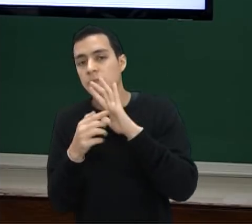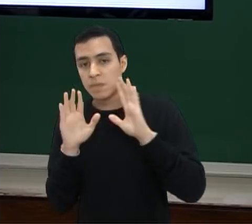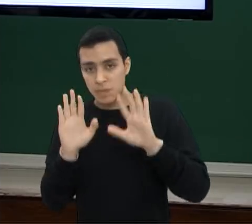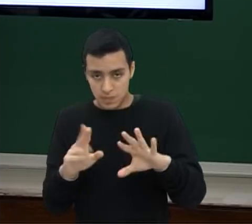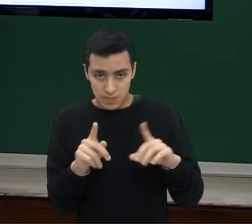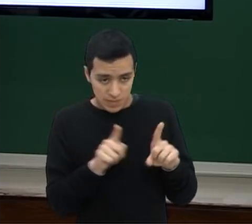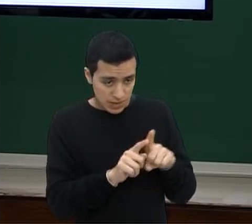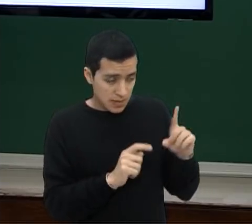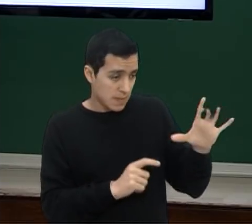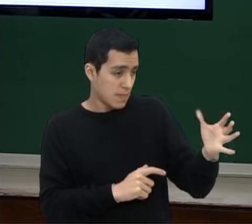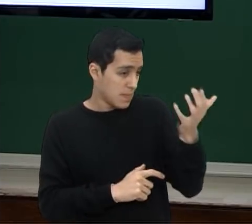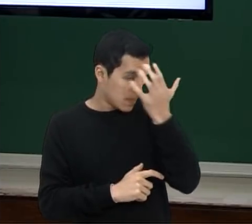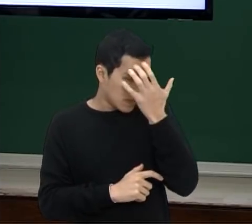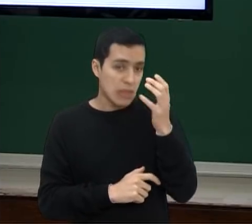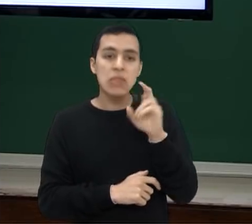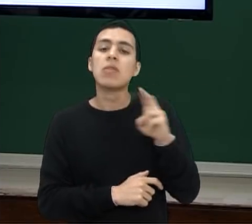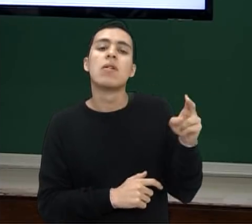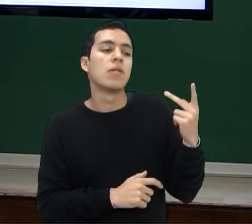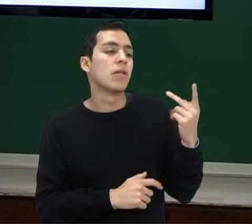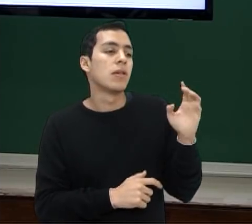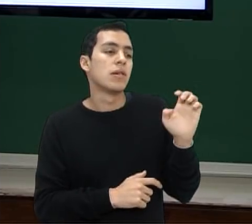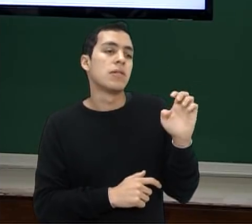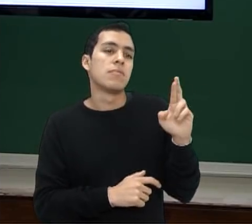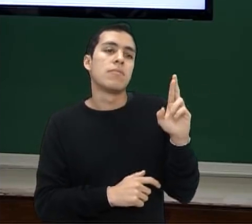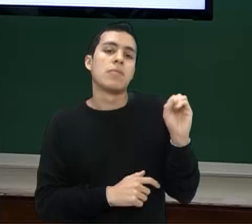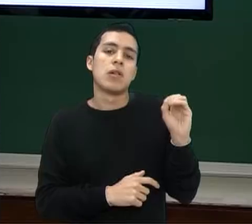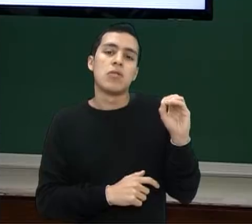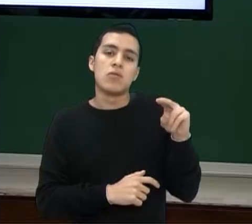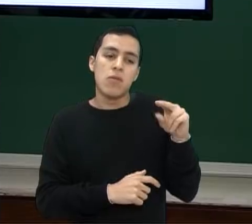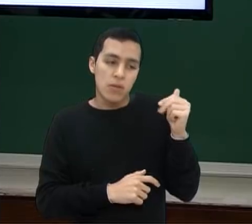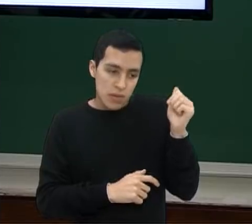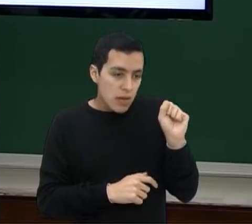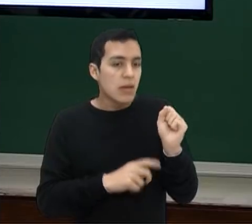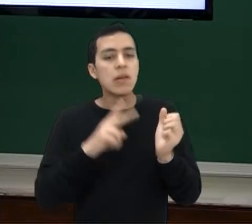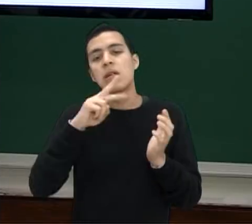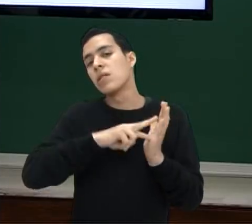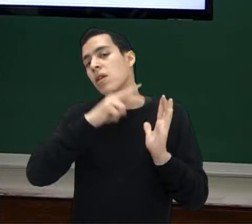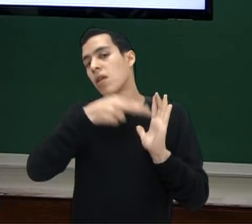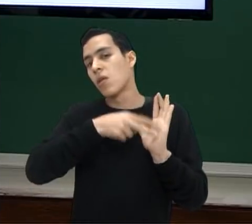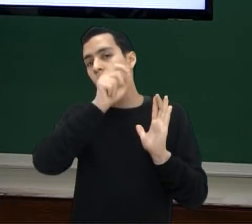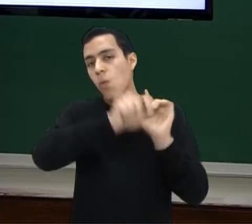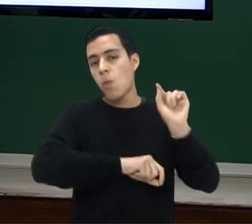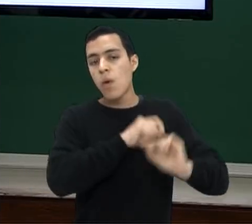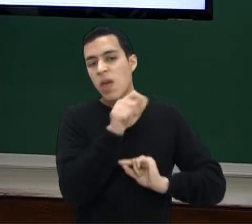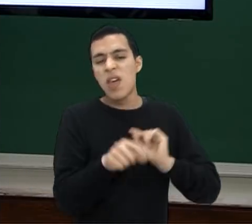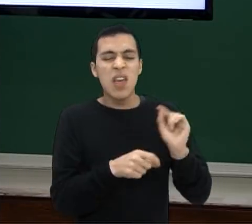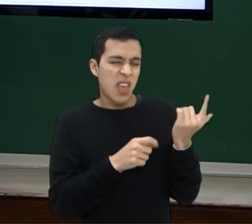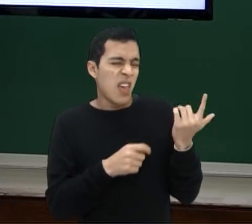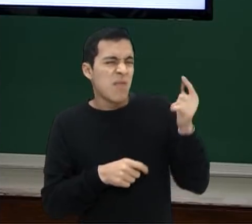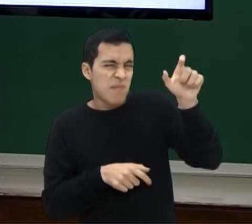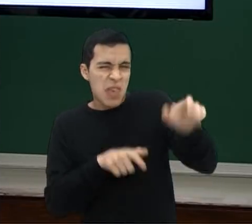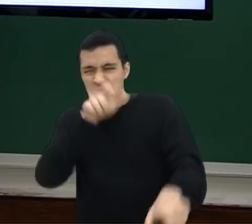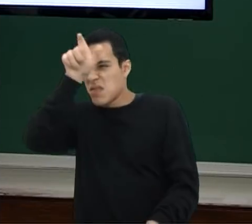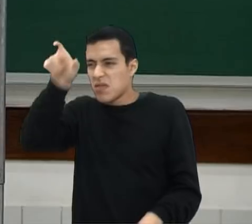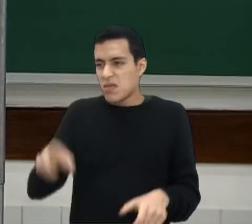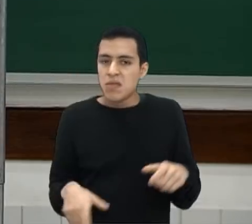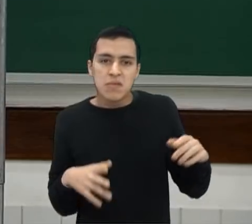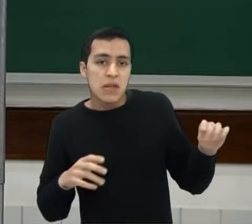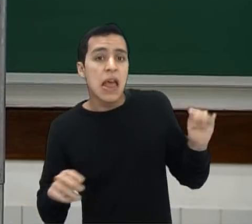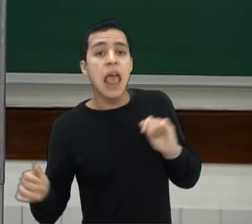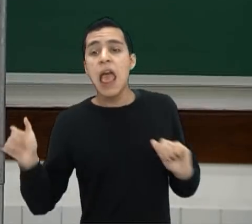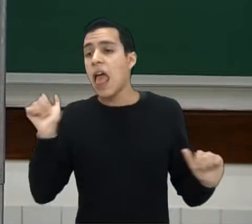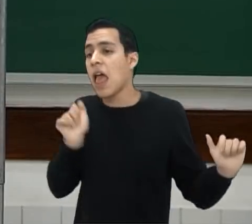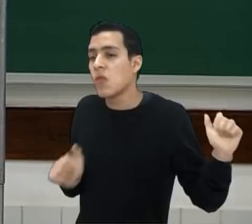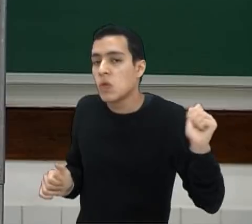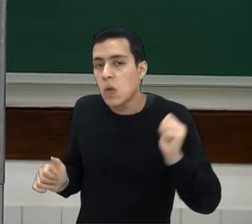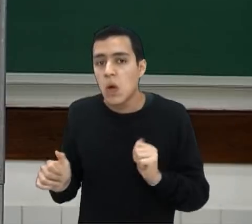máscaras eram chamadas de personas. Então, vejam, personas se referem a pessoas. Então, um ator, uma